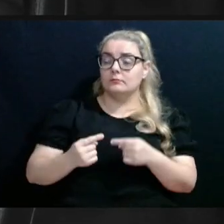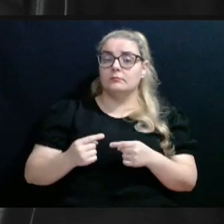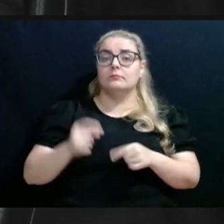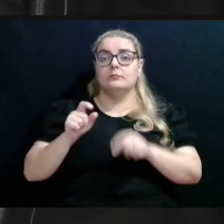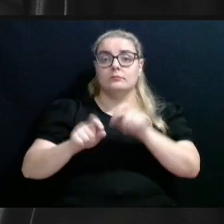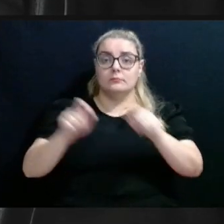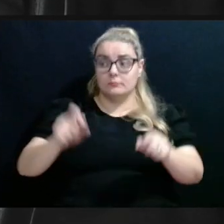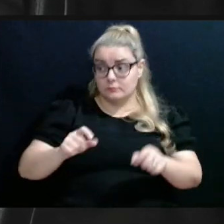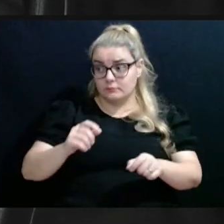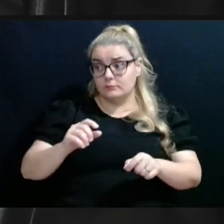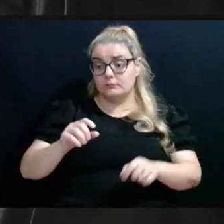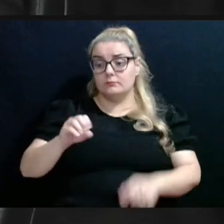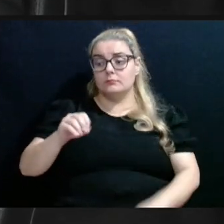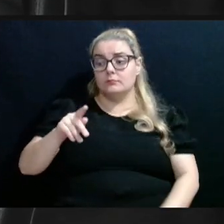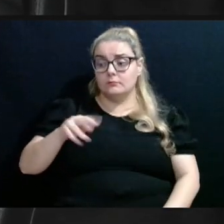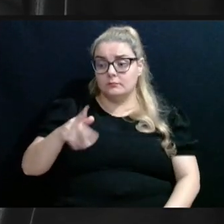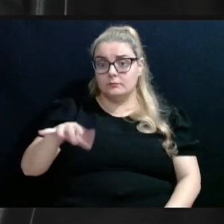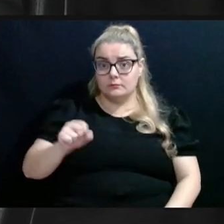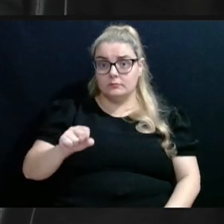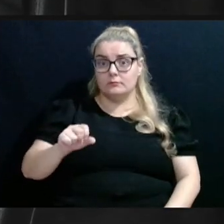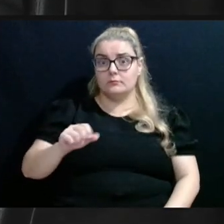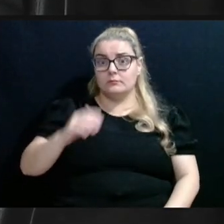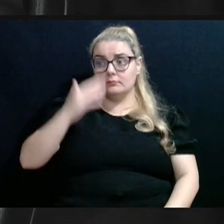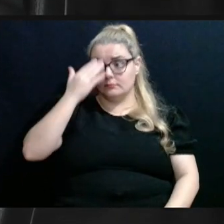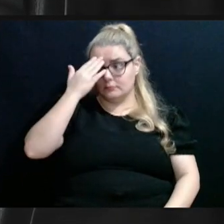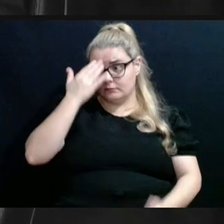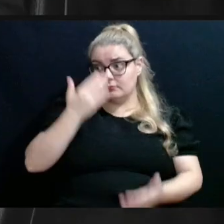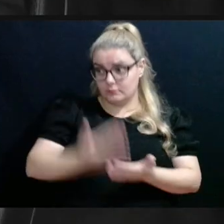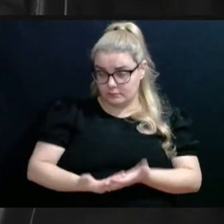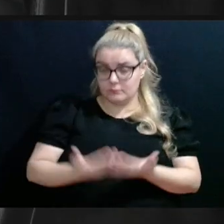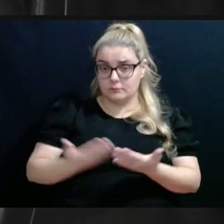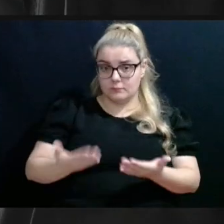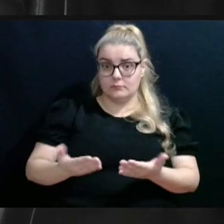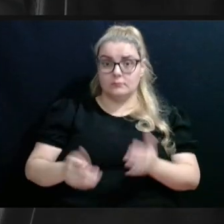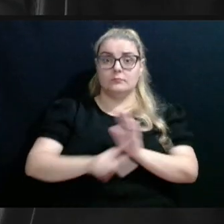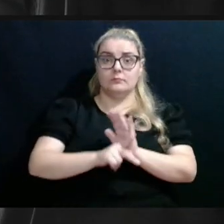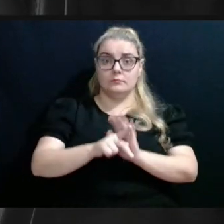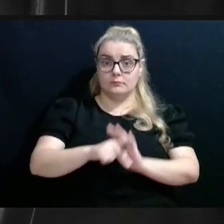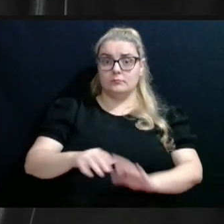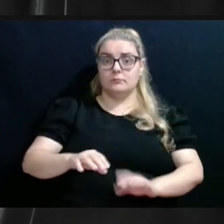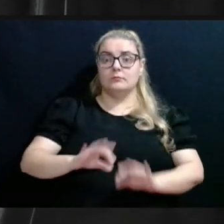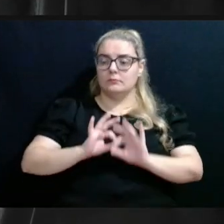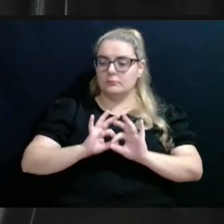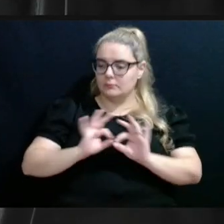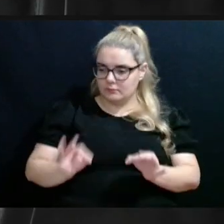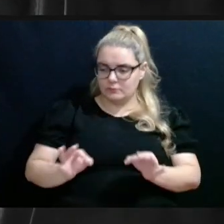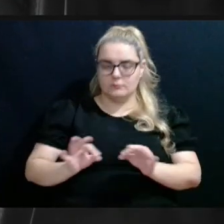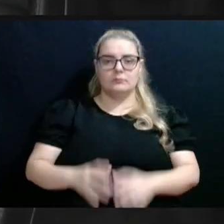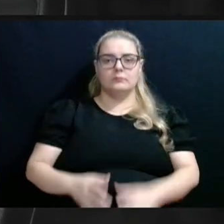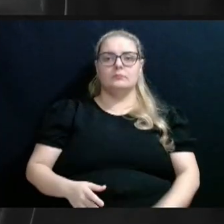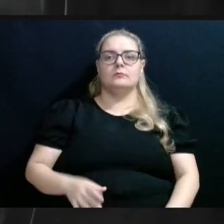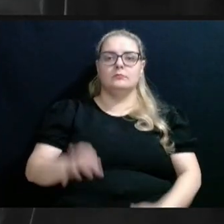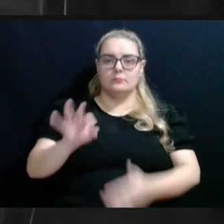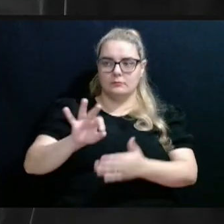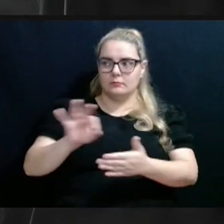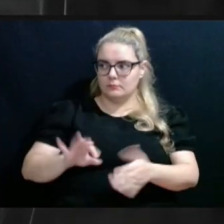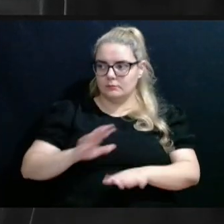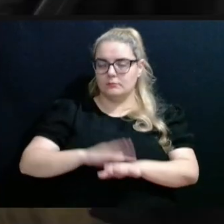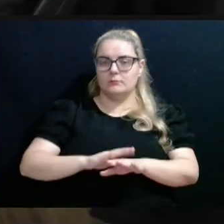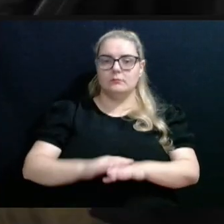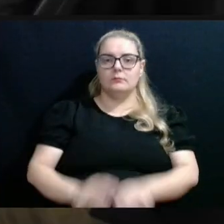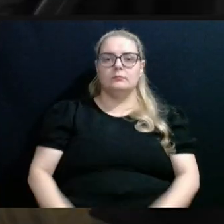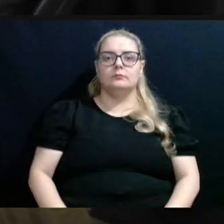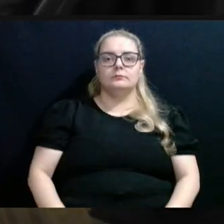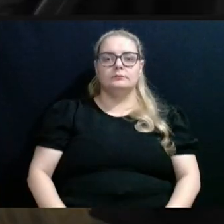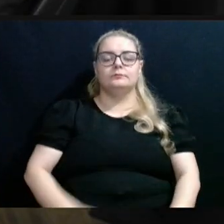da oposição, que é um projeto sério, um projeto limpo, um projeto tranquilo, para que se corrija, por exemplo, esse tipo de assunto.